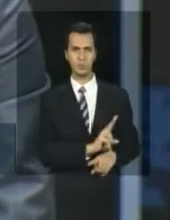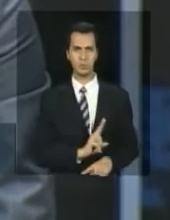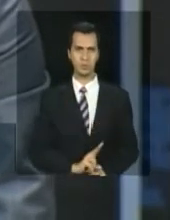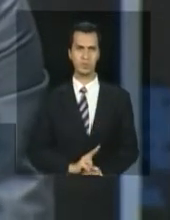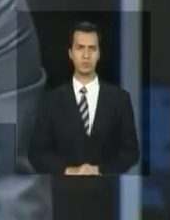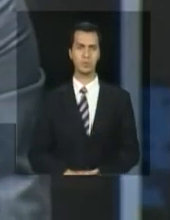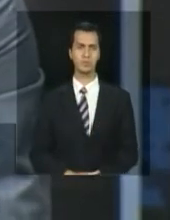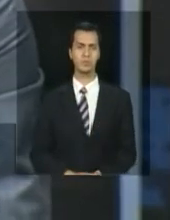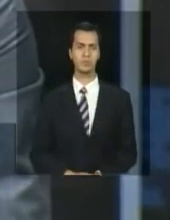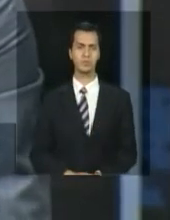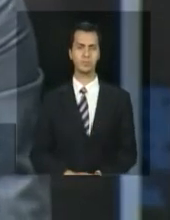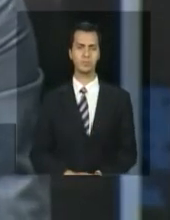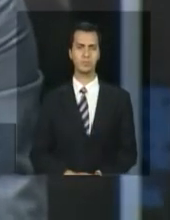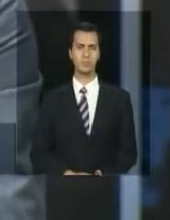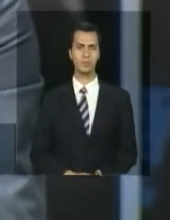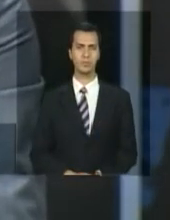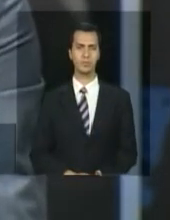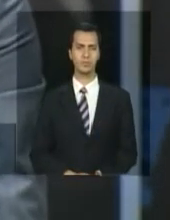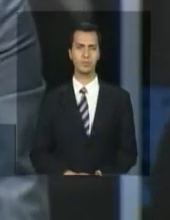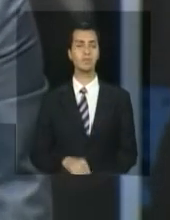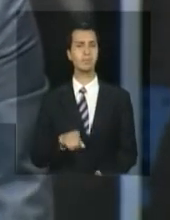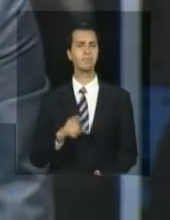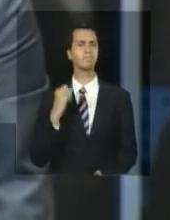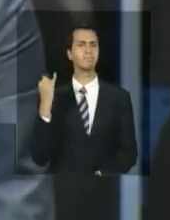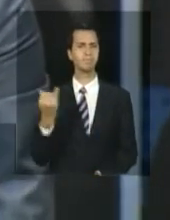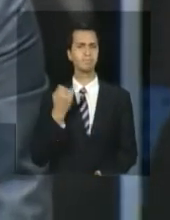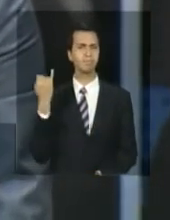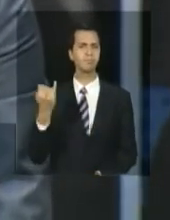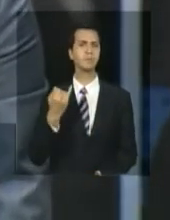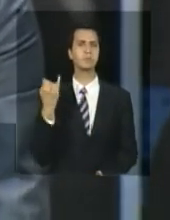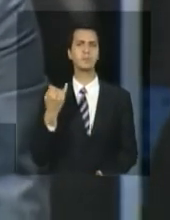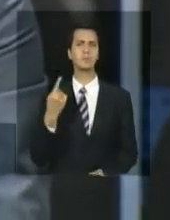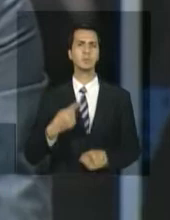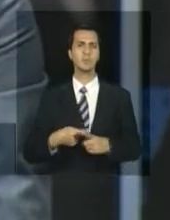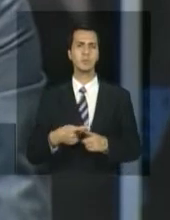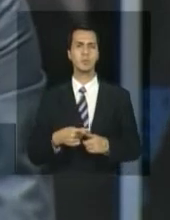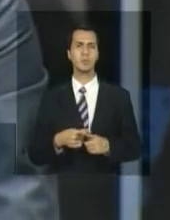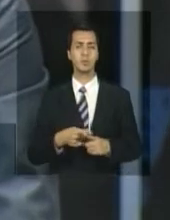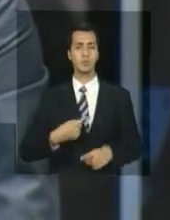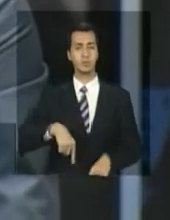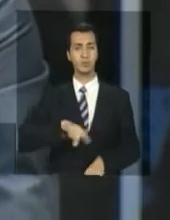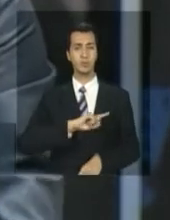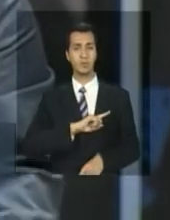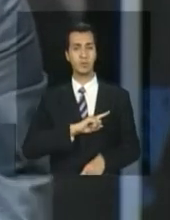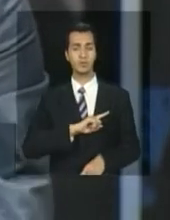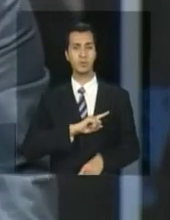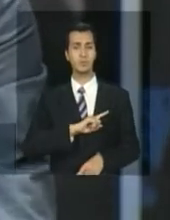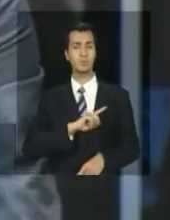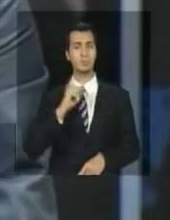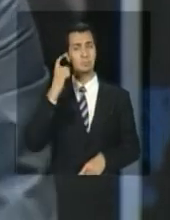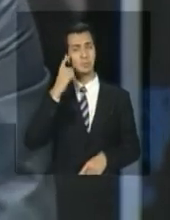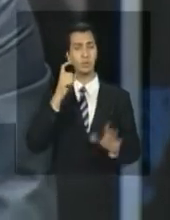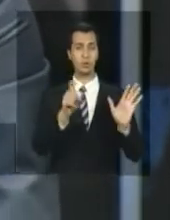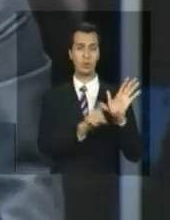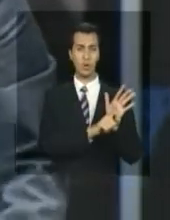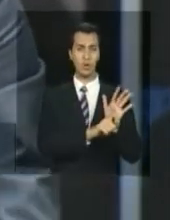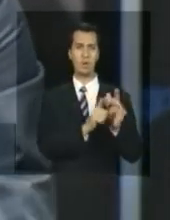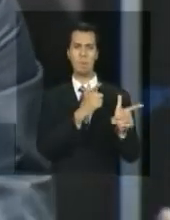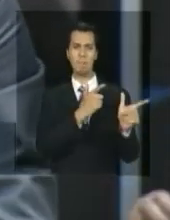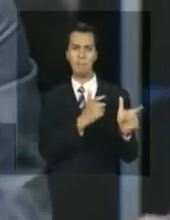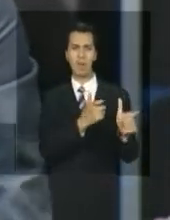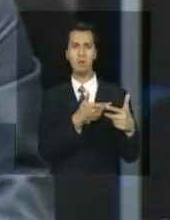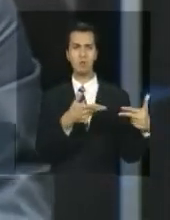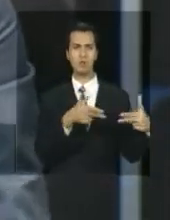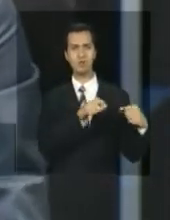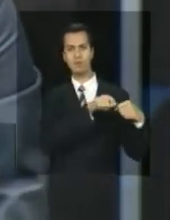policiamento de nossas fronteiras. Isso é fundamental para evitar cada vez mais que drogas e armas